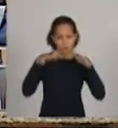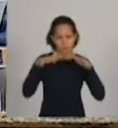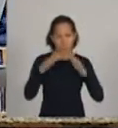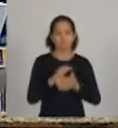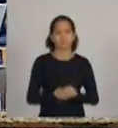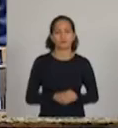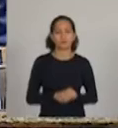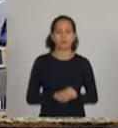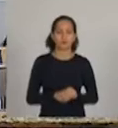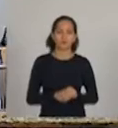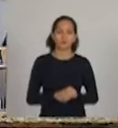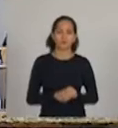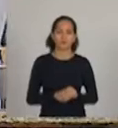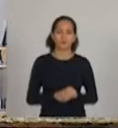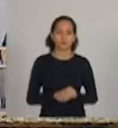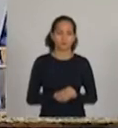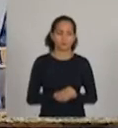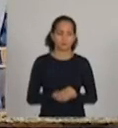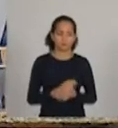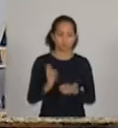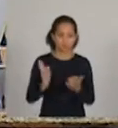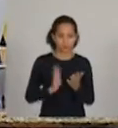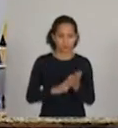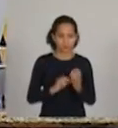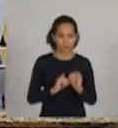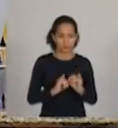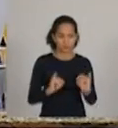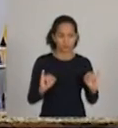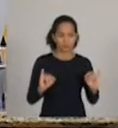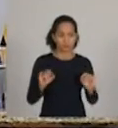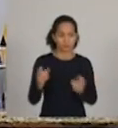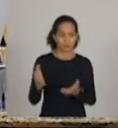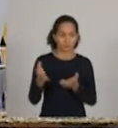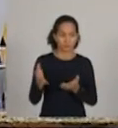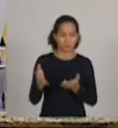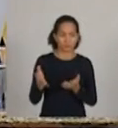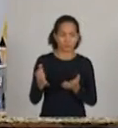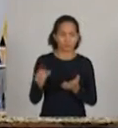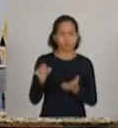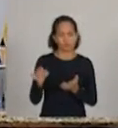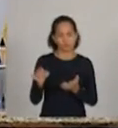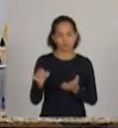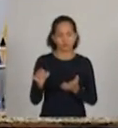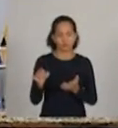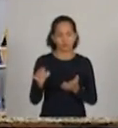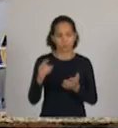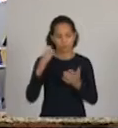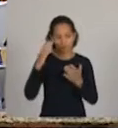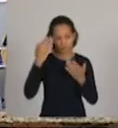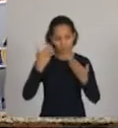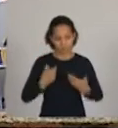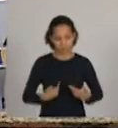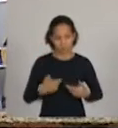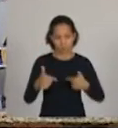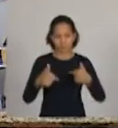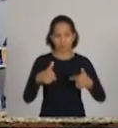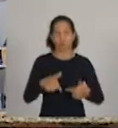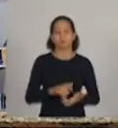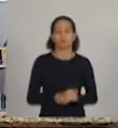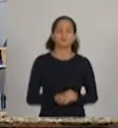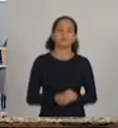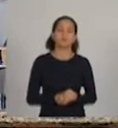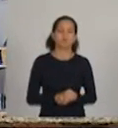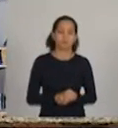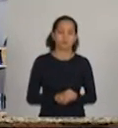Ok. Ok. Registrado aqui que Vossa Excelência admira o meu trabalho aqui na presidência. Ofício de